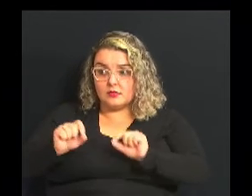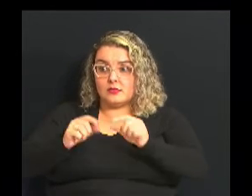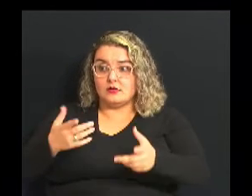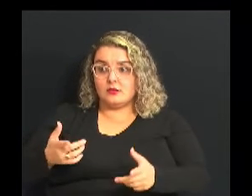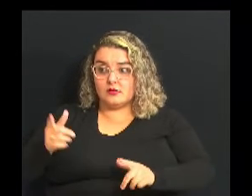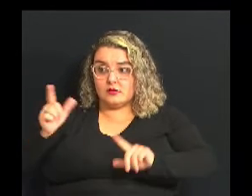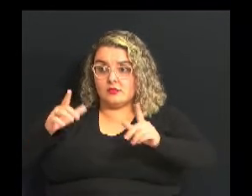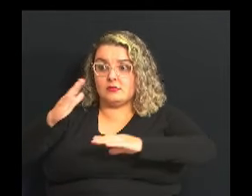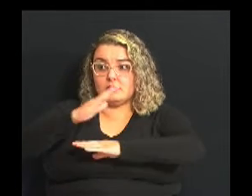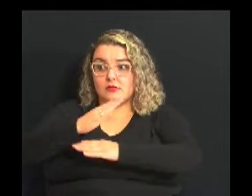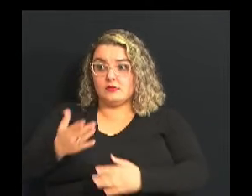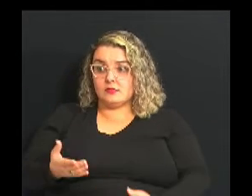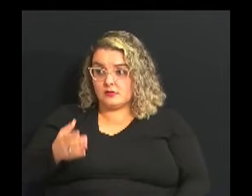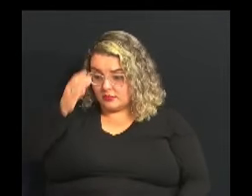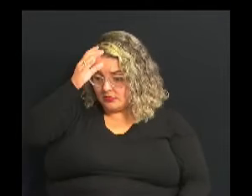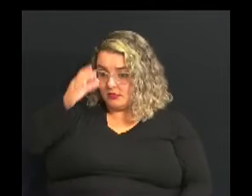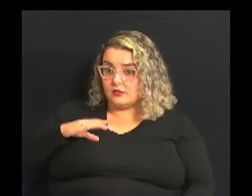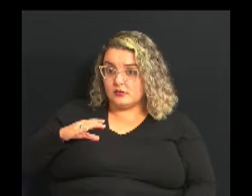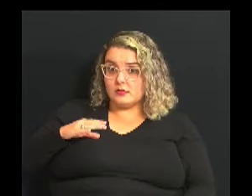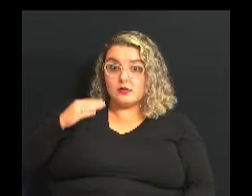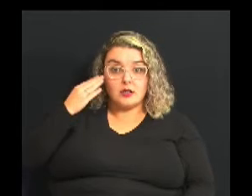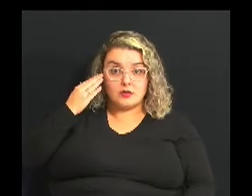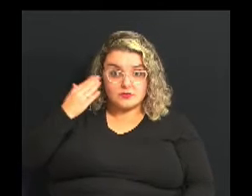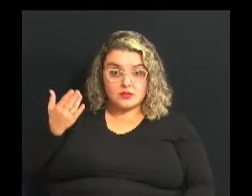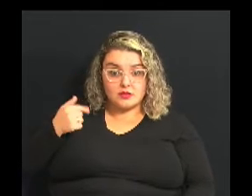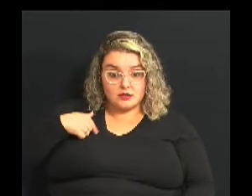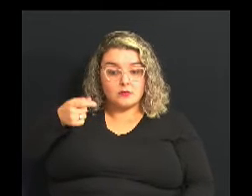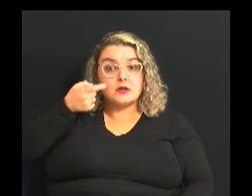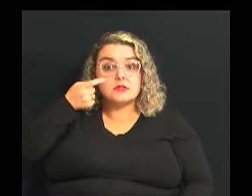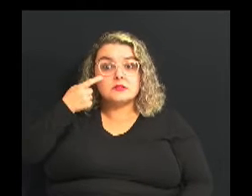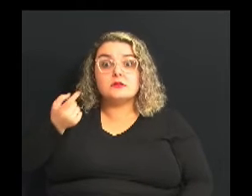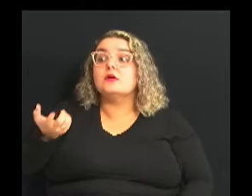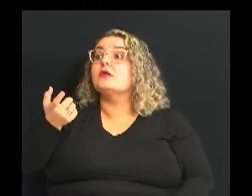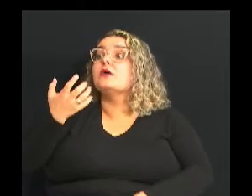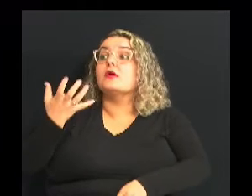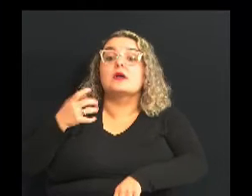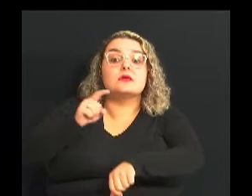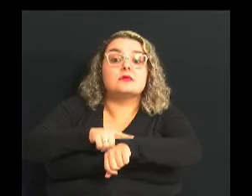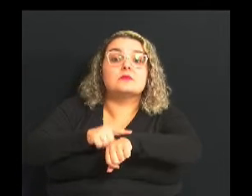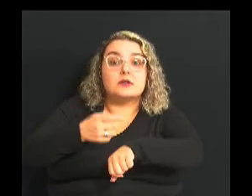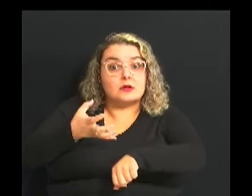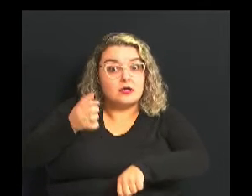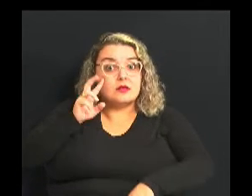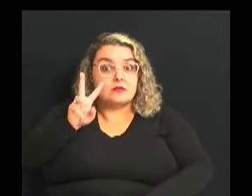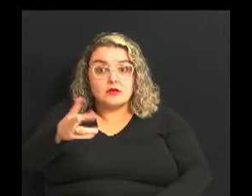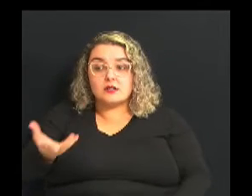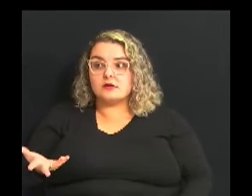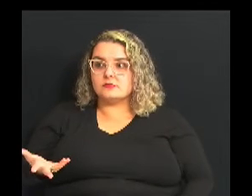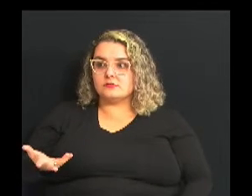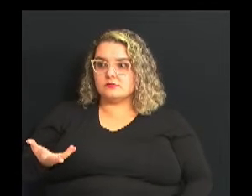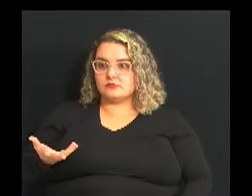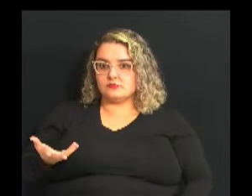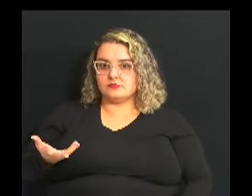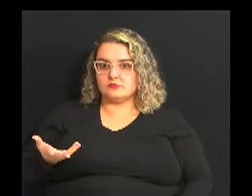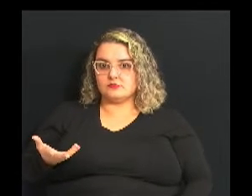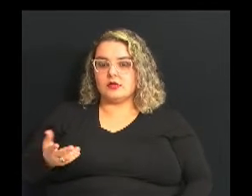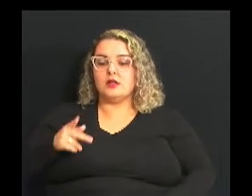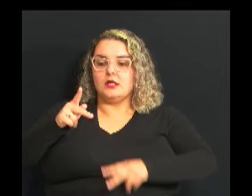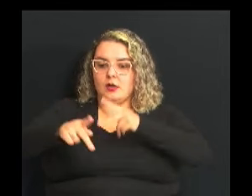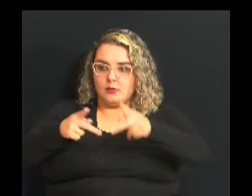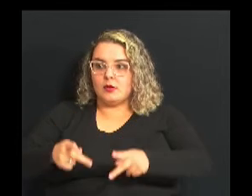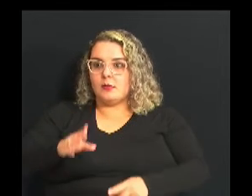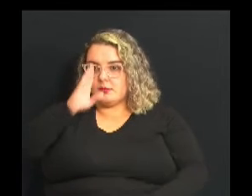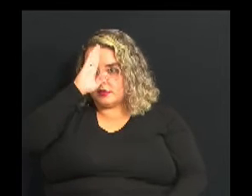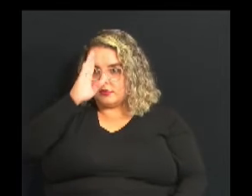Câmara. O cidadão veio e falou assim, não, eu assisto a TV Câmara, eu quero saber que horas vai ao ar, porque eu quero ver. Então, assim, na população, principalmente na